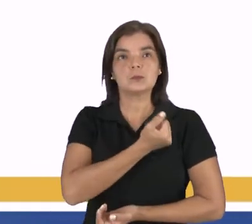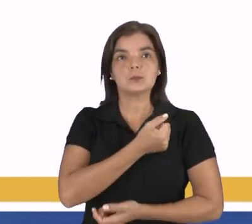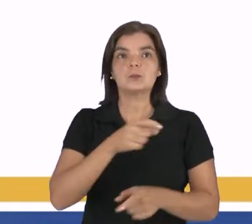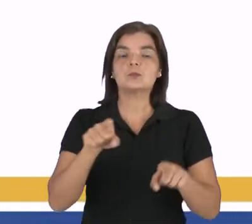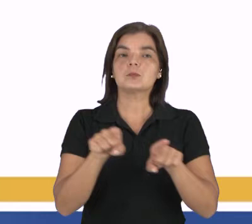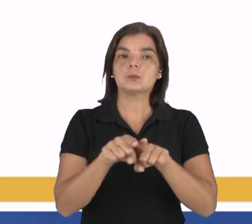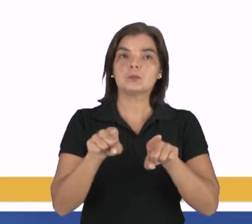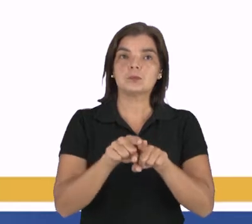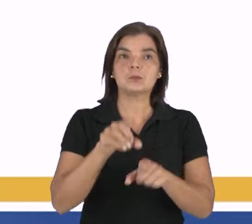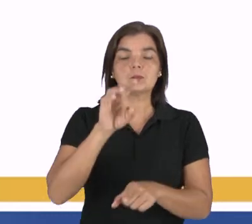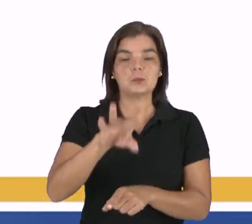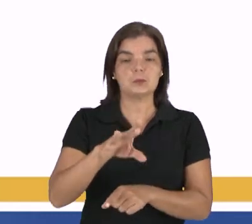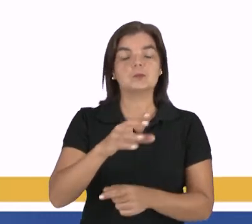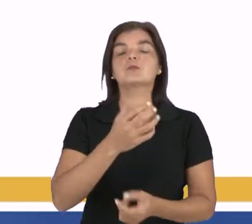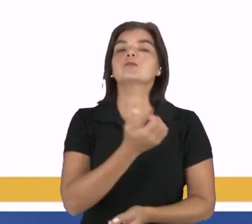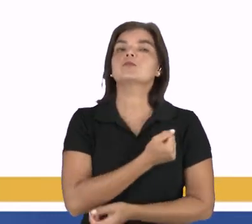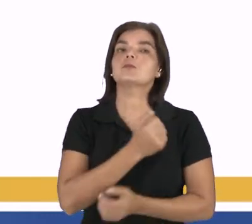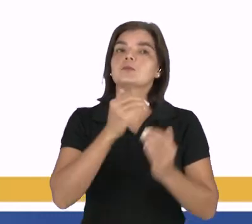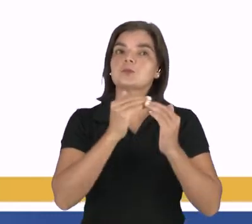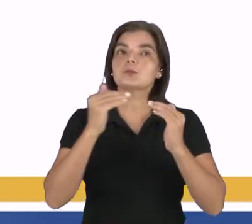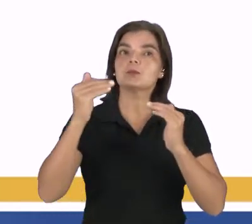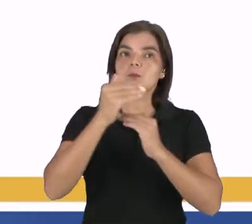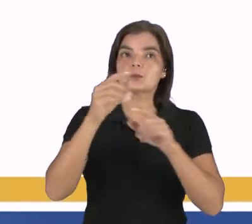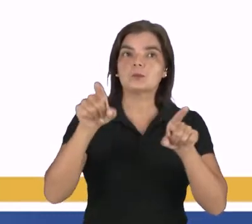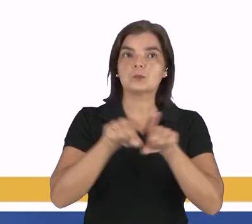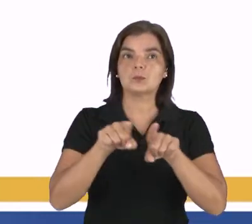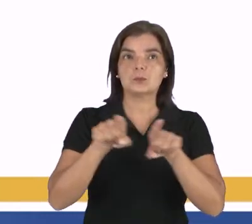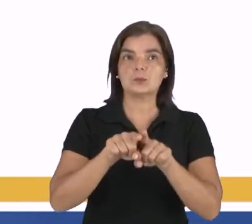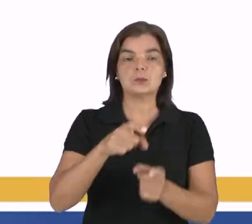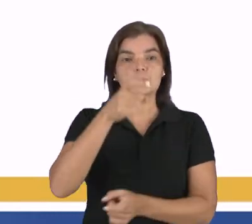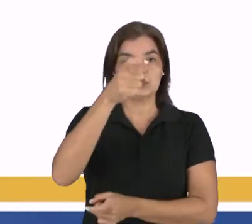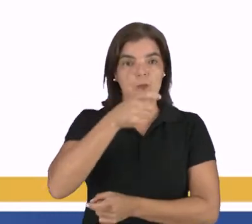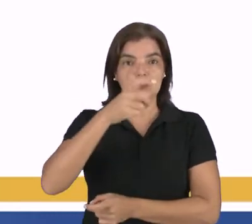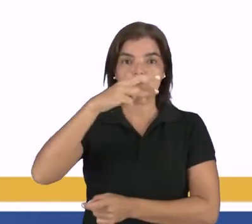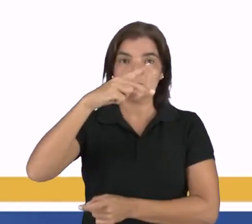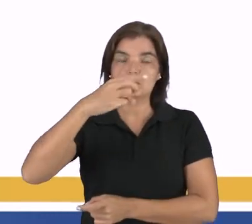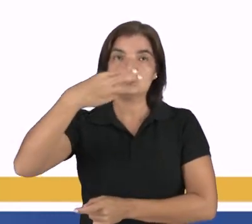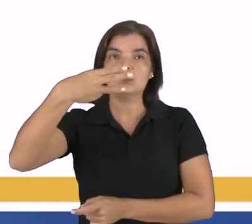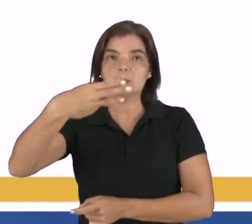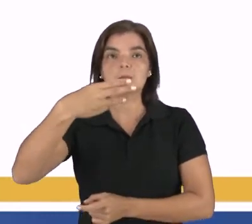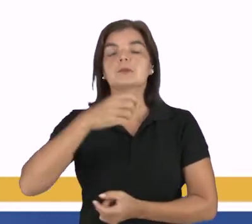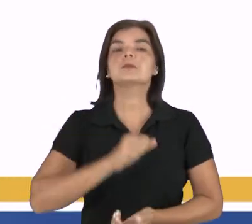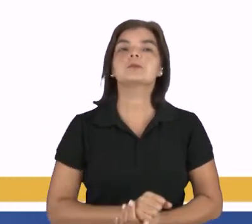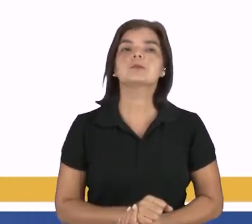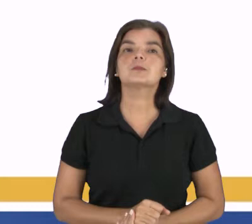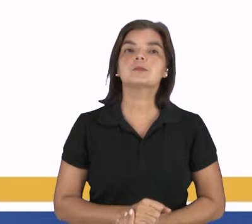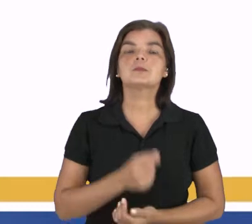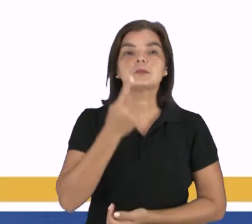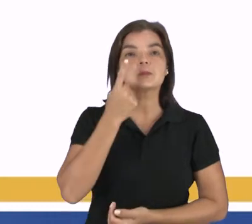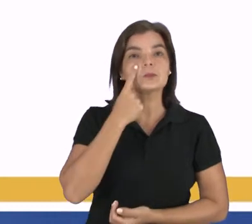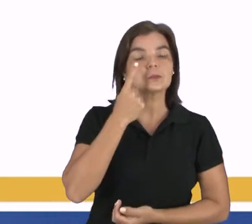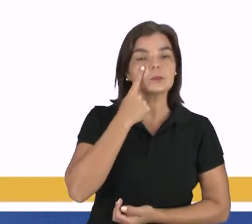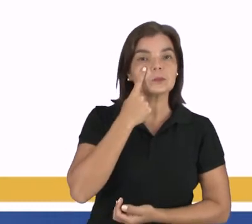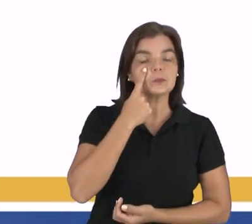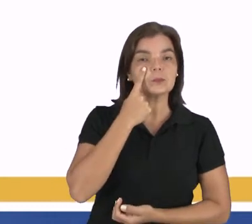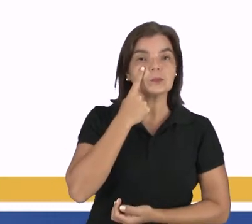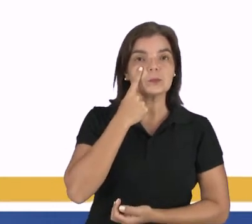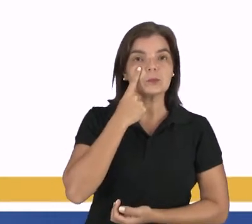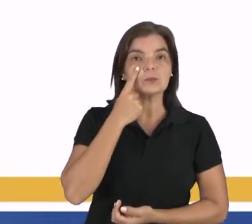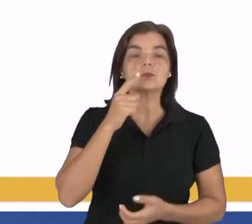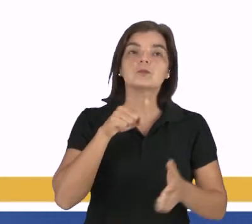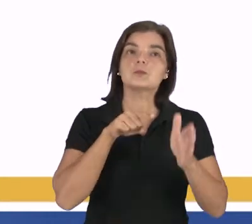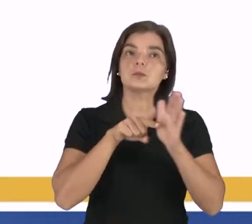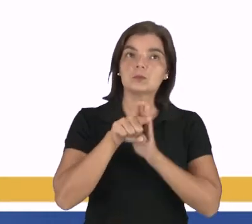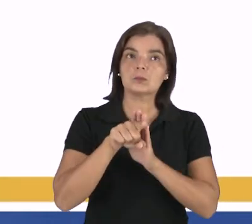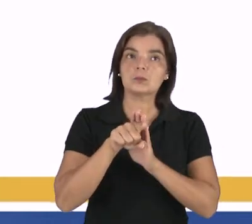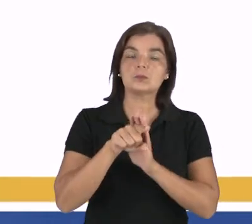vamos trabalhar somente o expoente. Então, nesse caso, nós vamos ter um x igual a 3. E aí, voltando lá ao comando